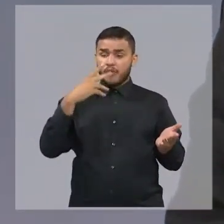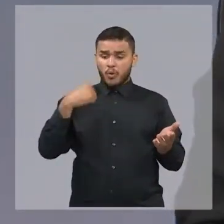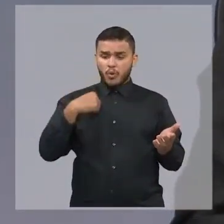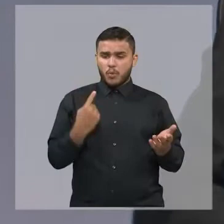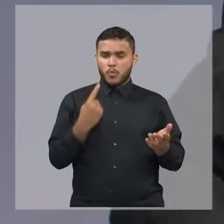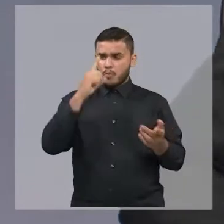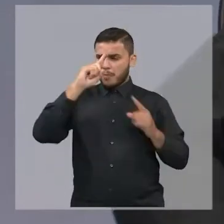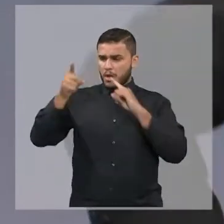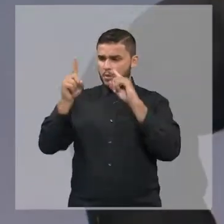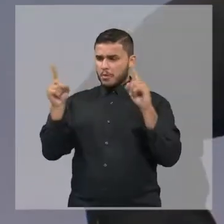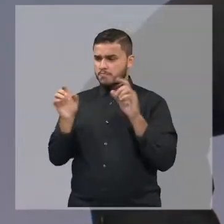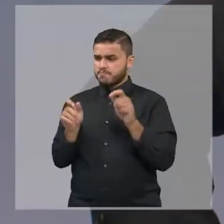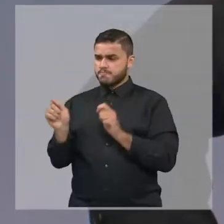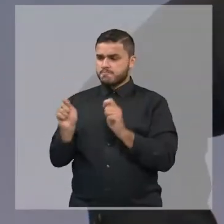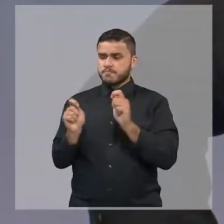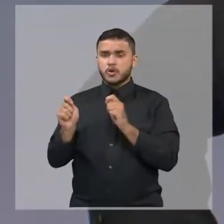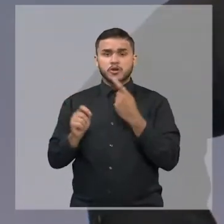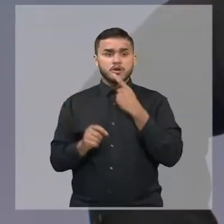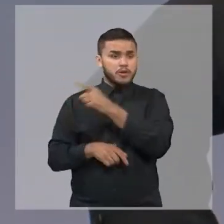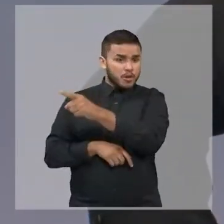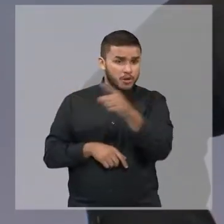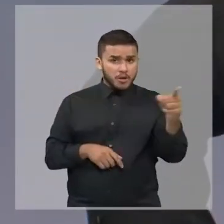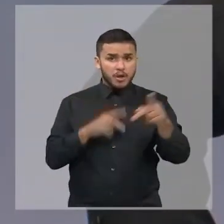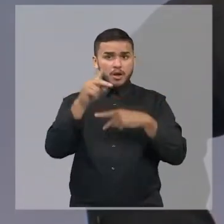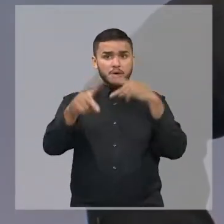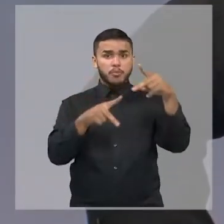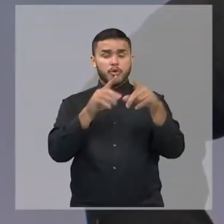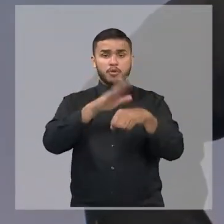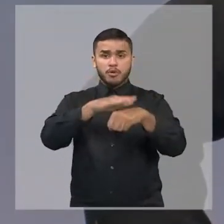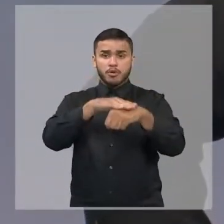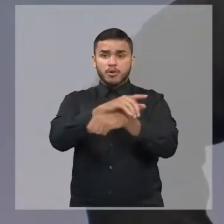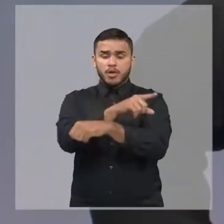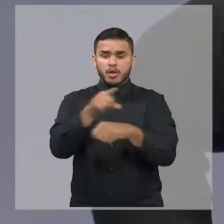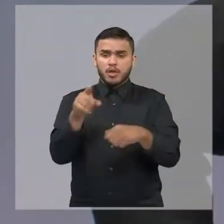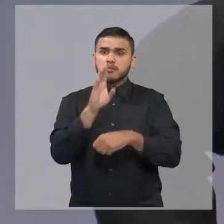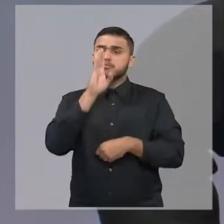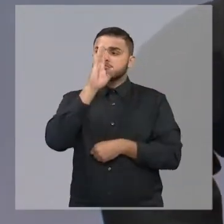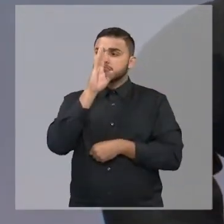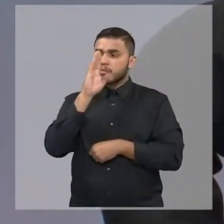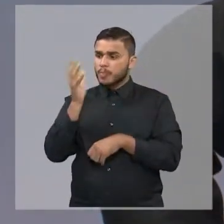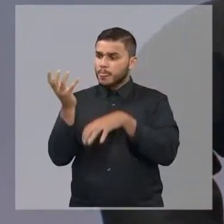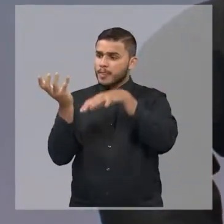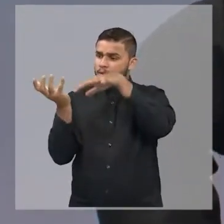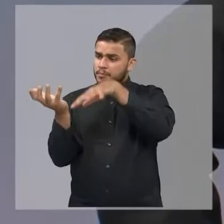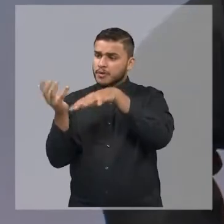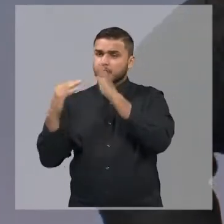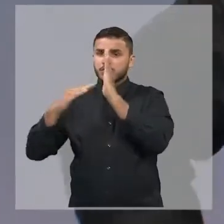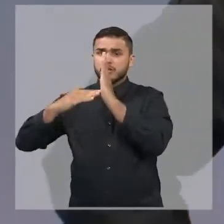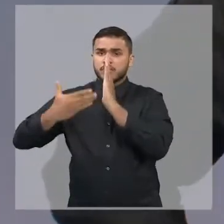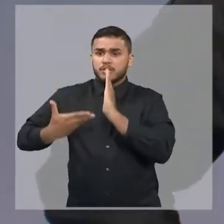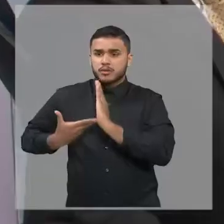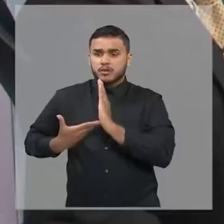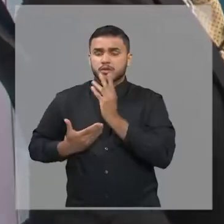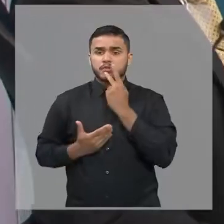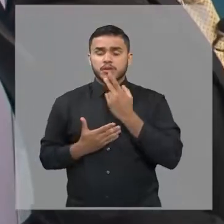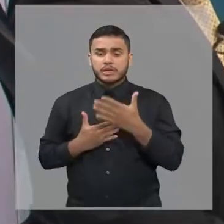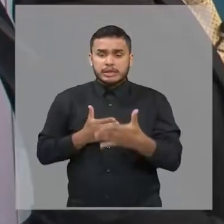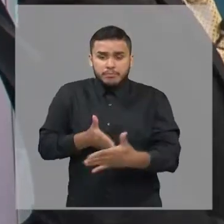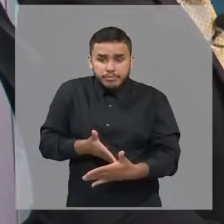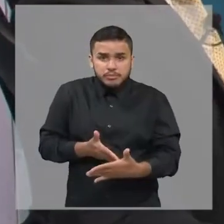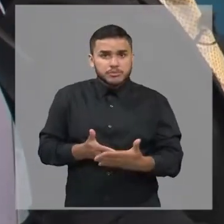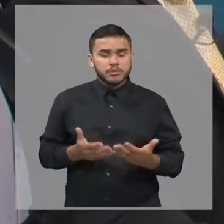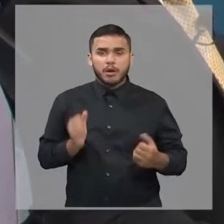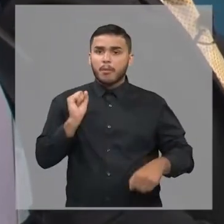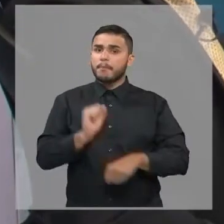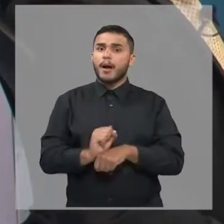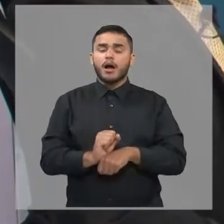para a sociedade, para a mídia, para os debates, e não está se mantendo refém ao parlamento. E isso, eu concordo com o Romulo, o